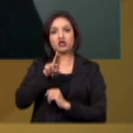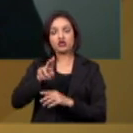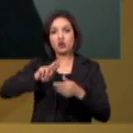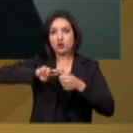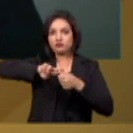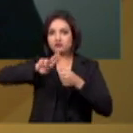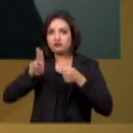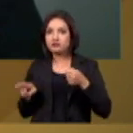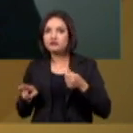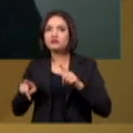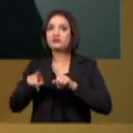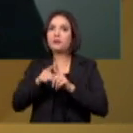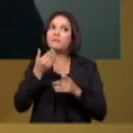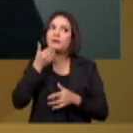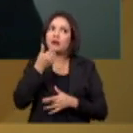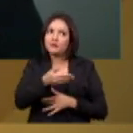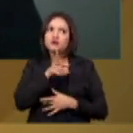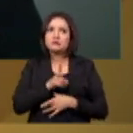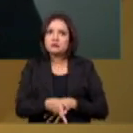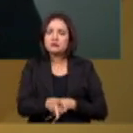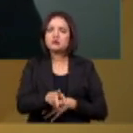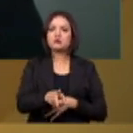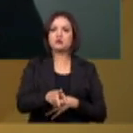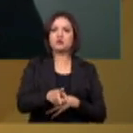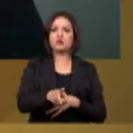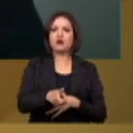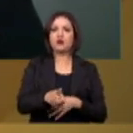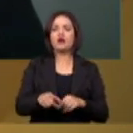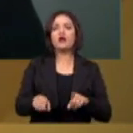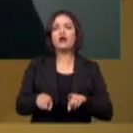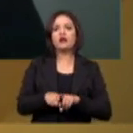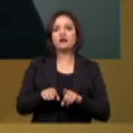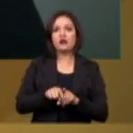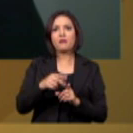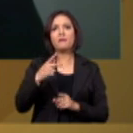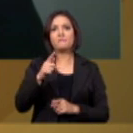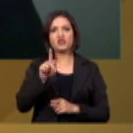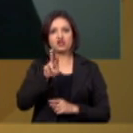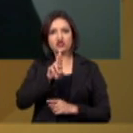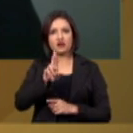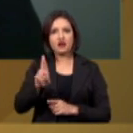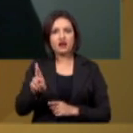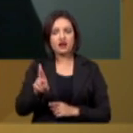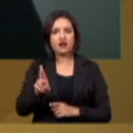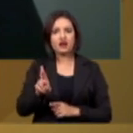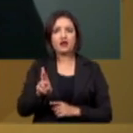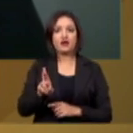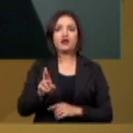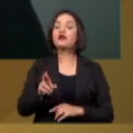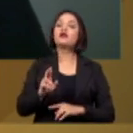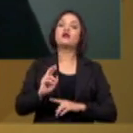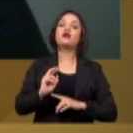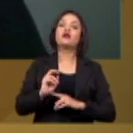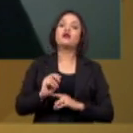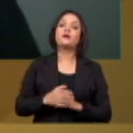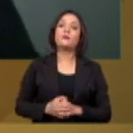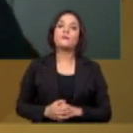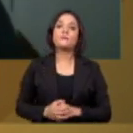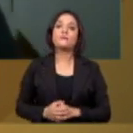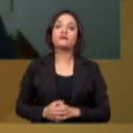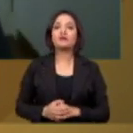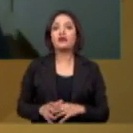pela procedência do pedido também nesse sentido a procuradoria-geral da república e